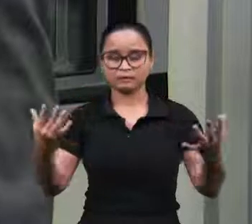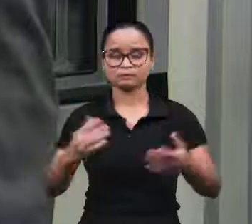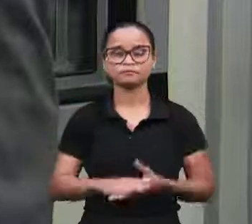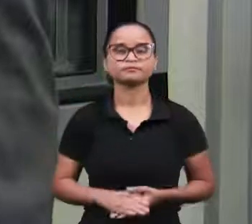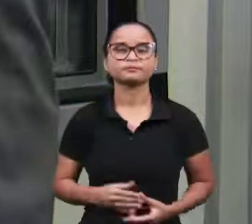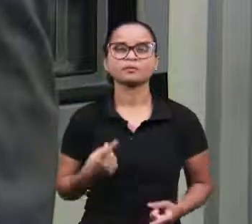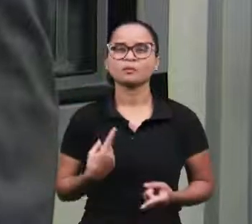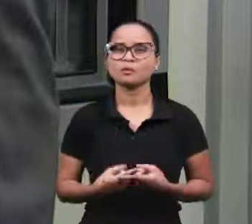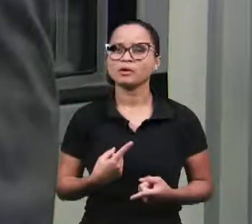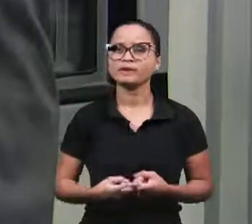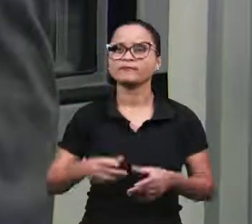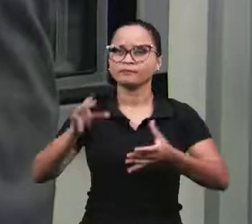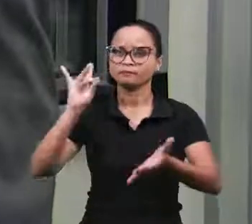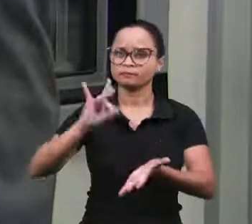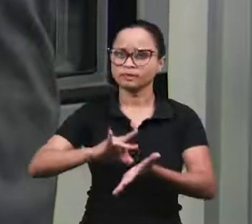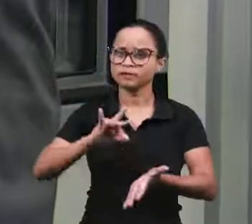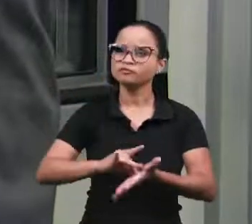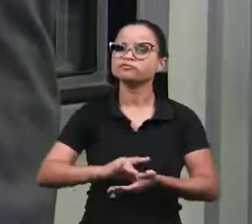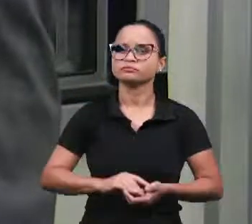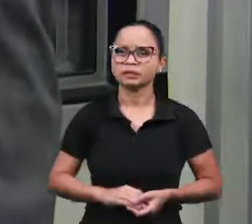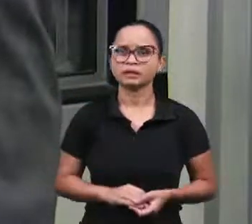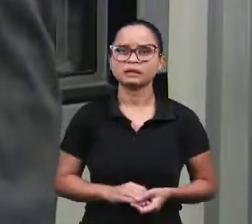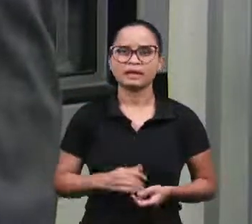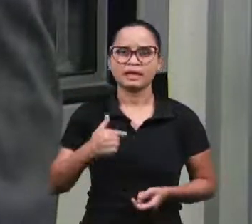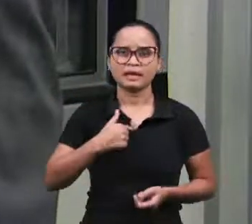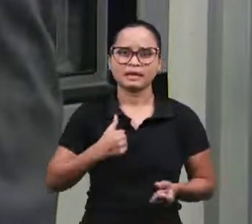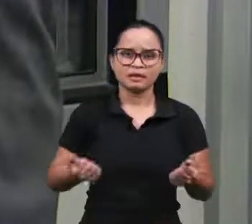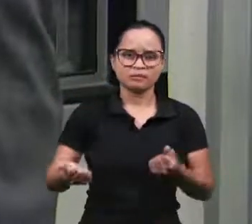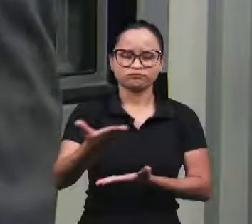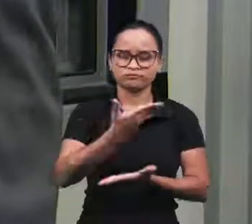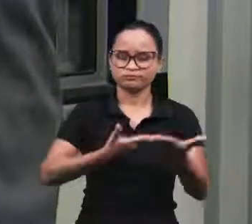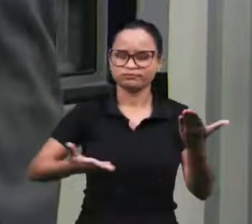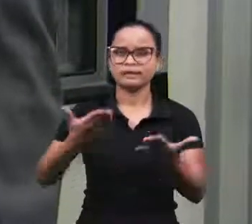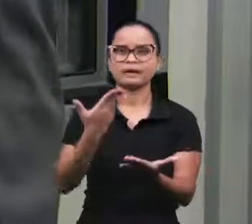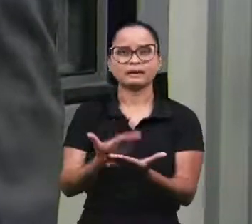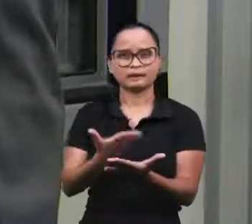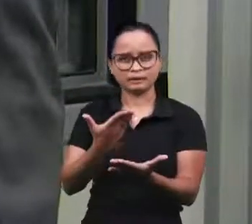falou, realmente, eu participei de aulas como